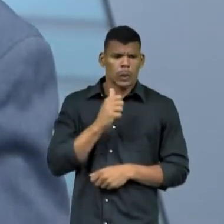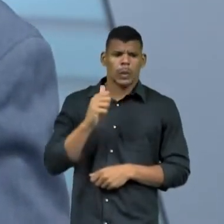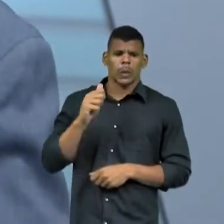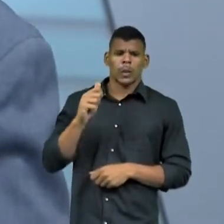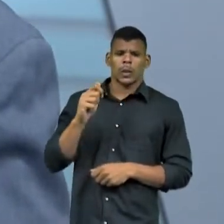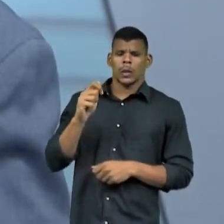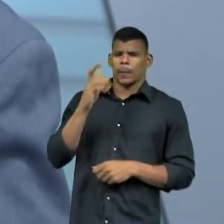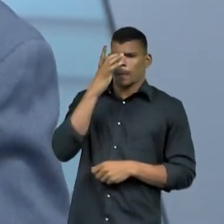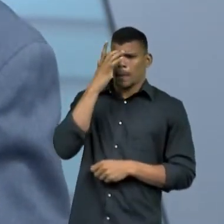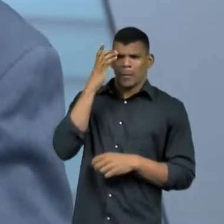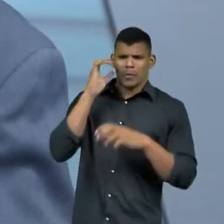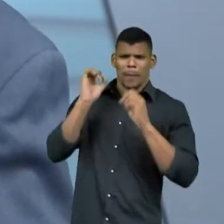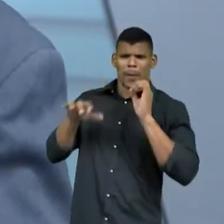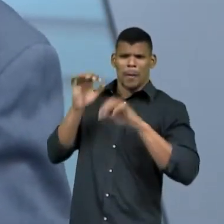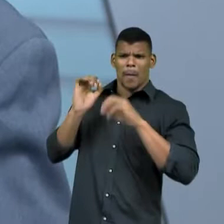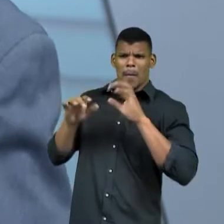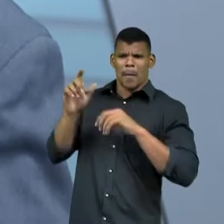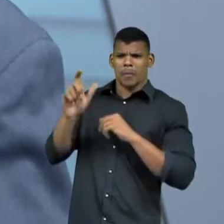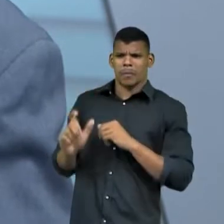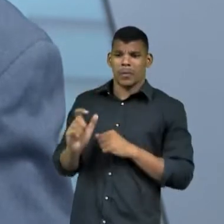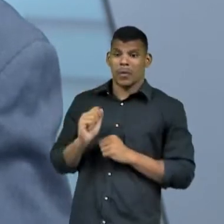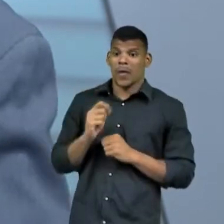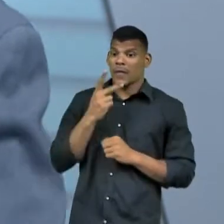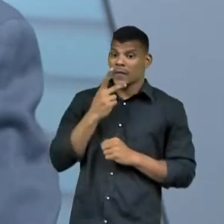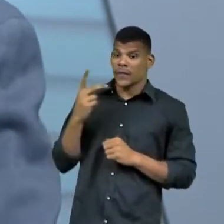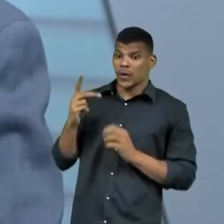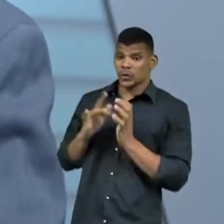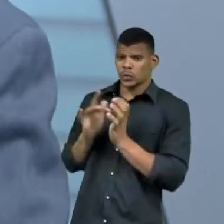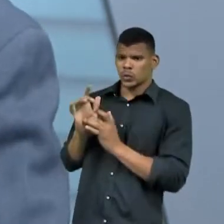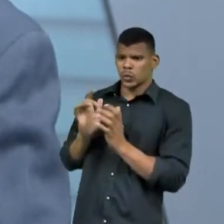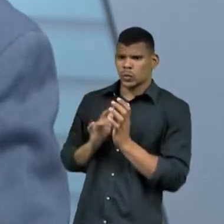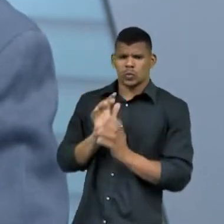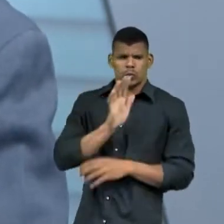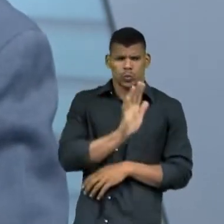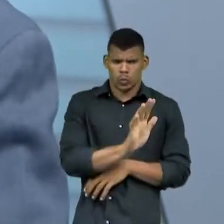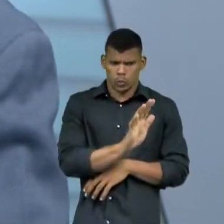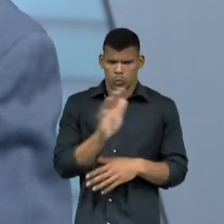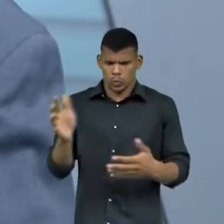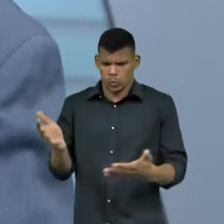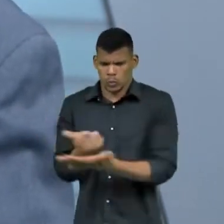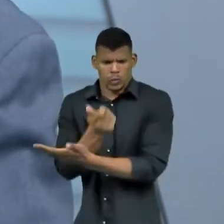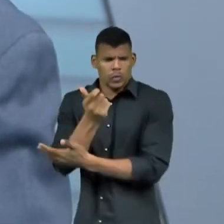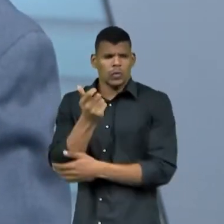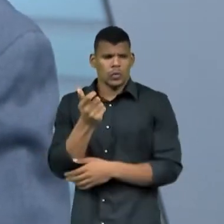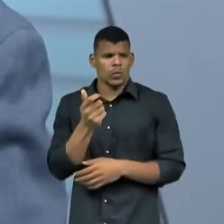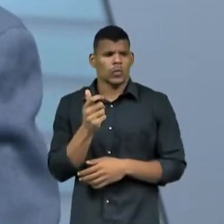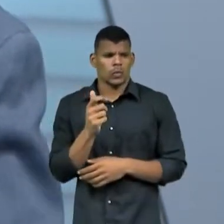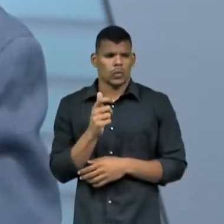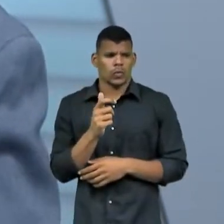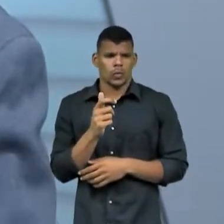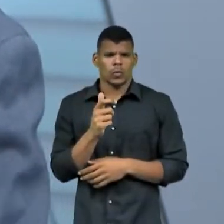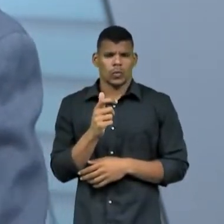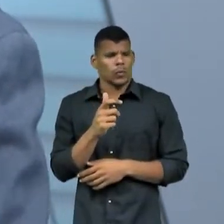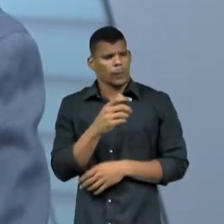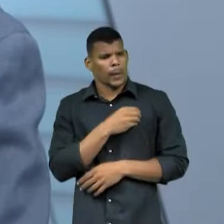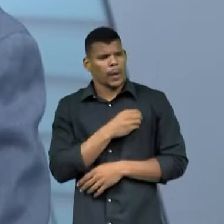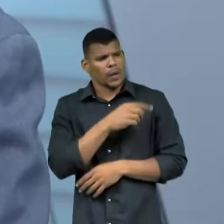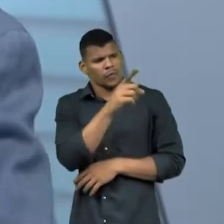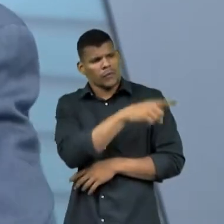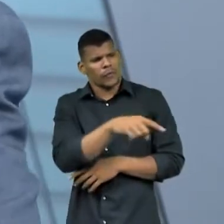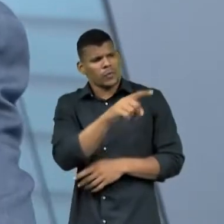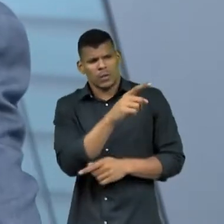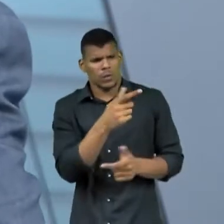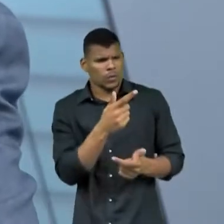e todo mundo di Ah ei você agora vai salvar a a ela ela é como é que chama adúltera P pá